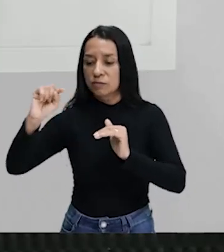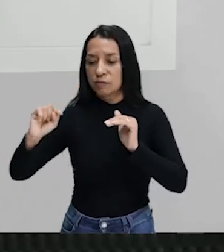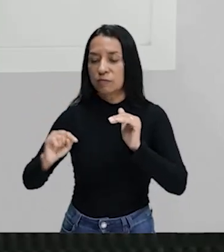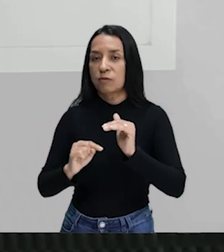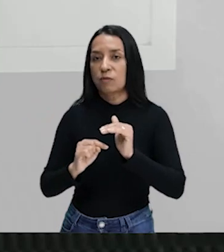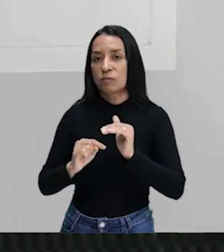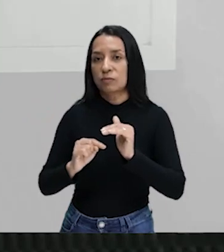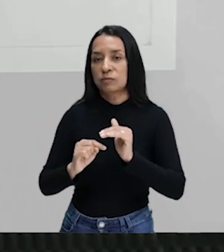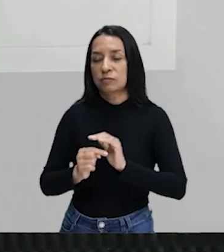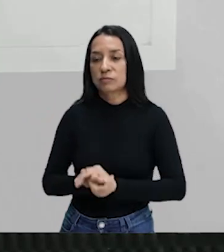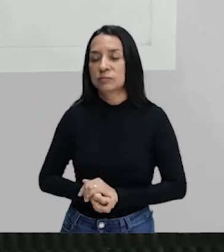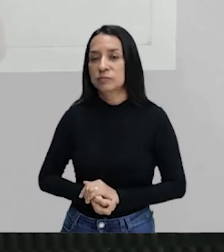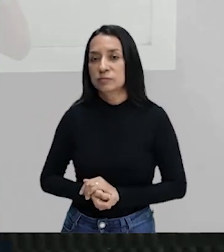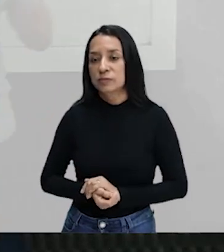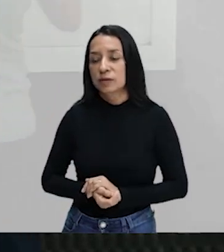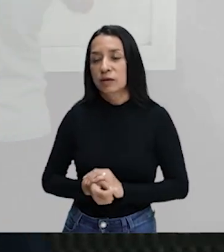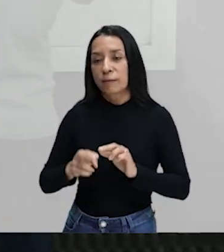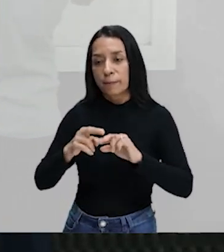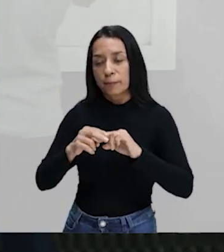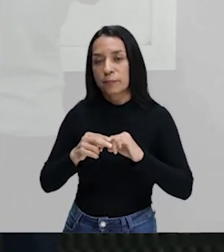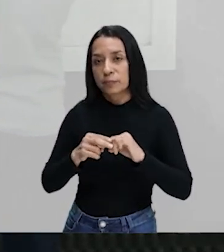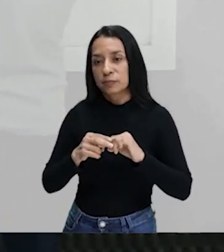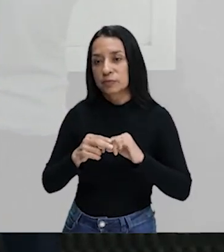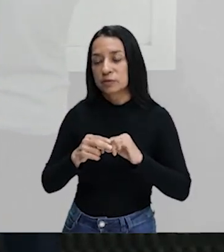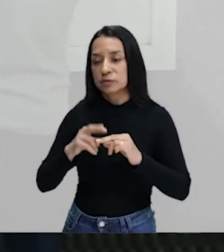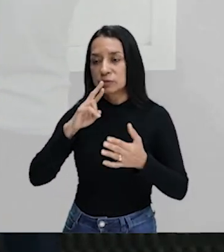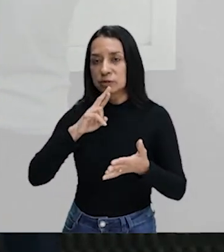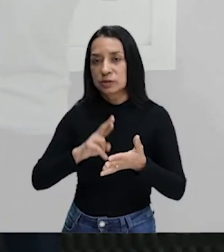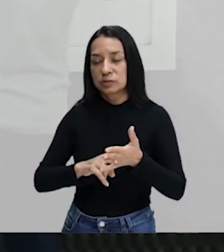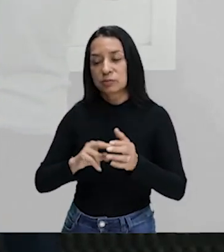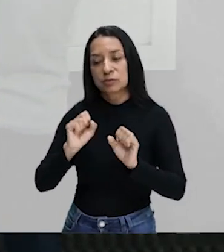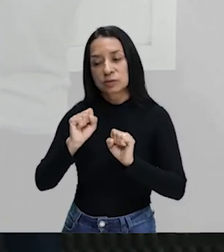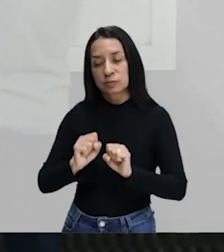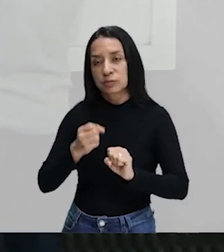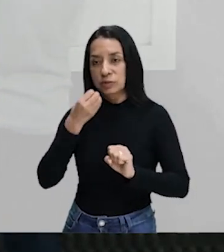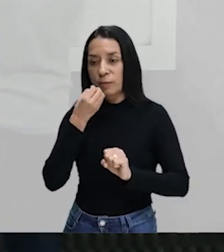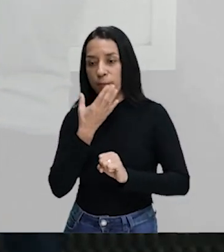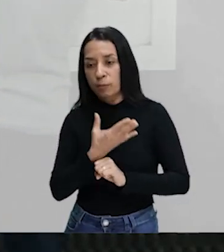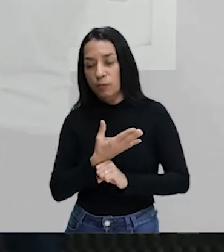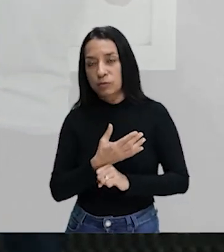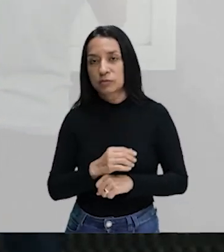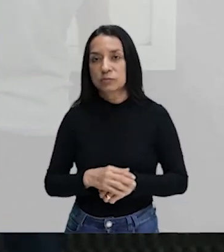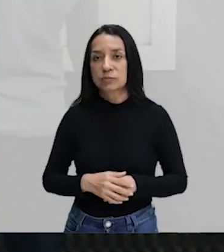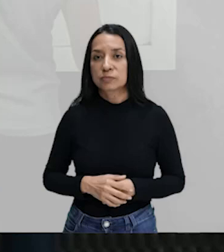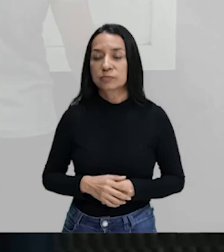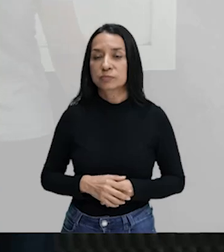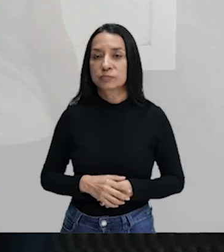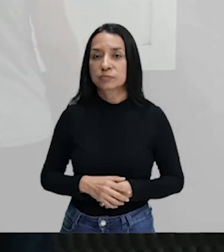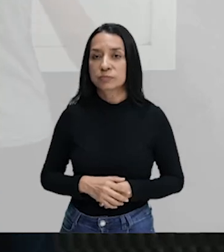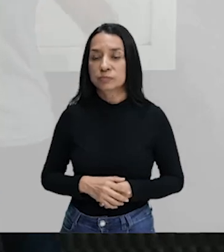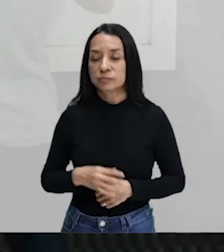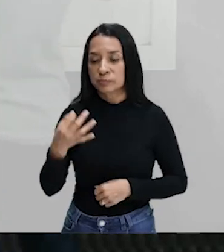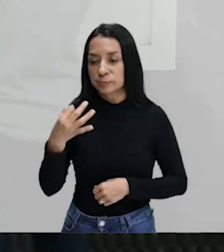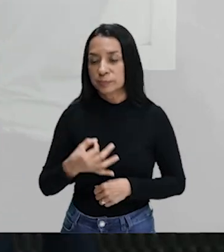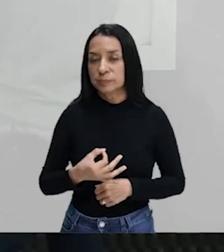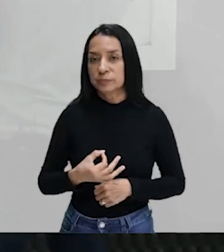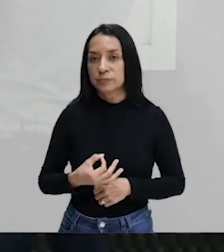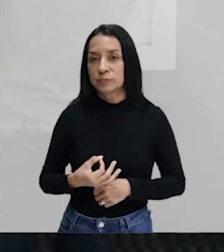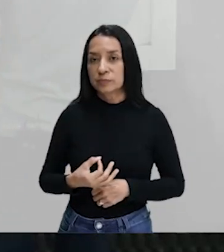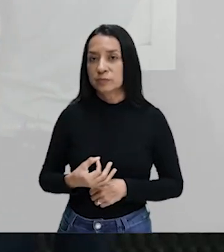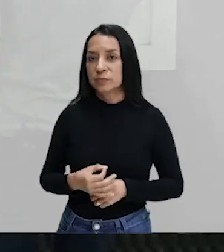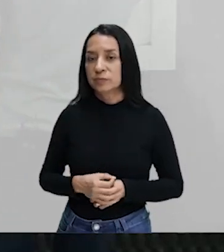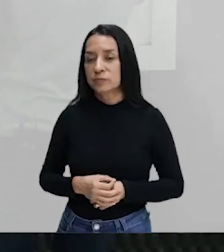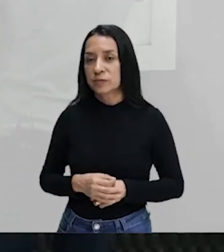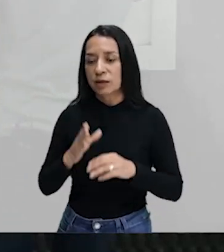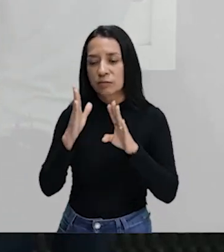isso essas consequências elas podem, né, serem boas, certo? Embutidas